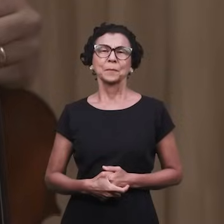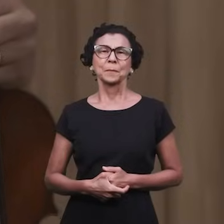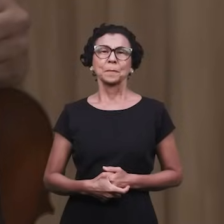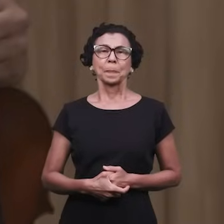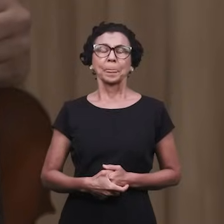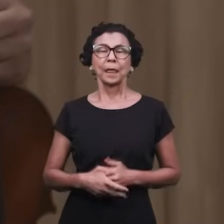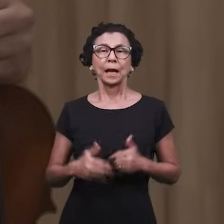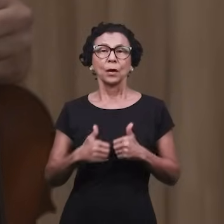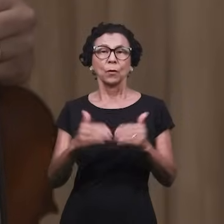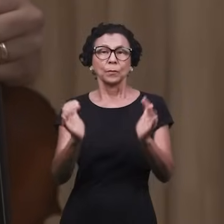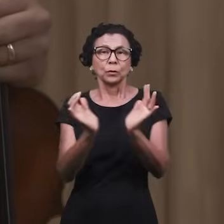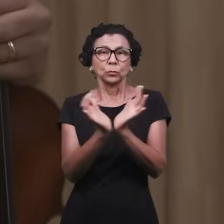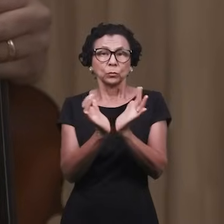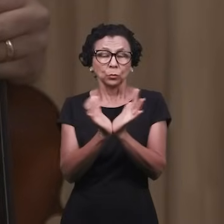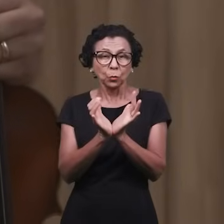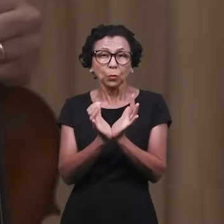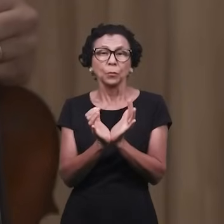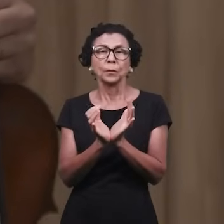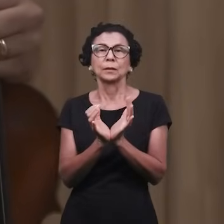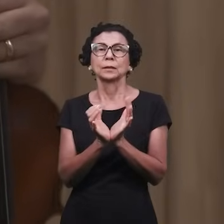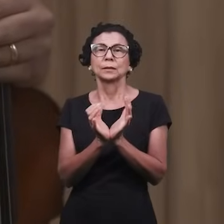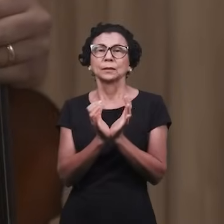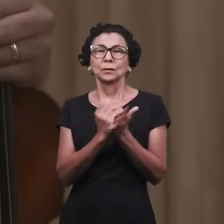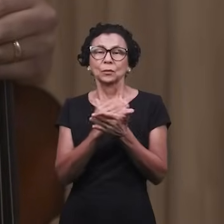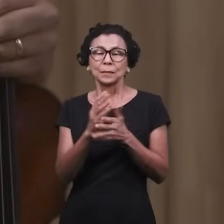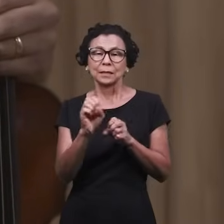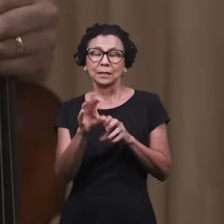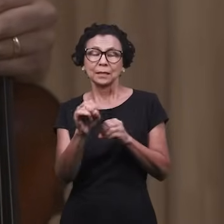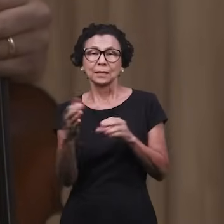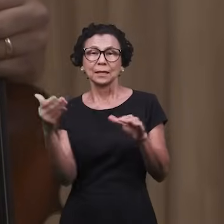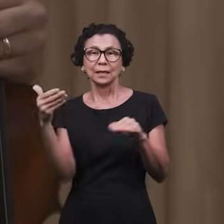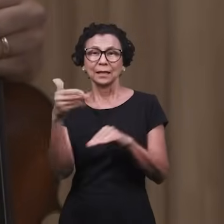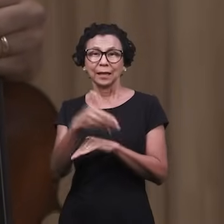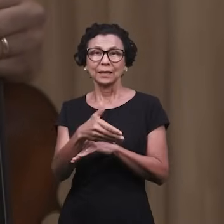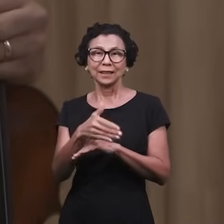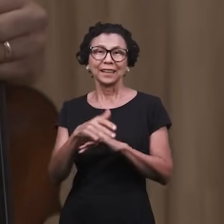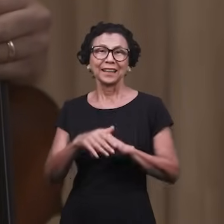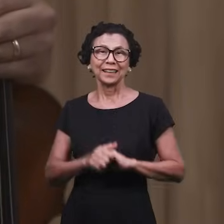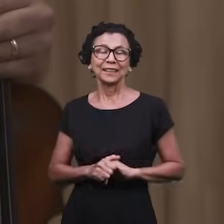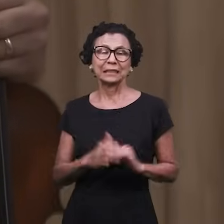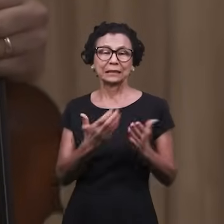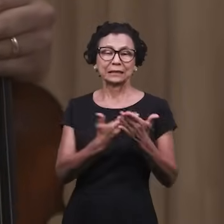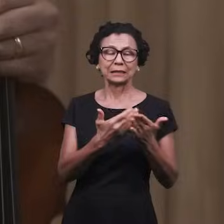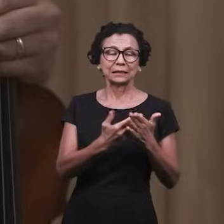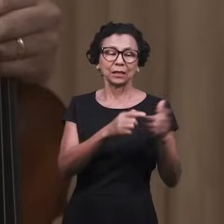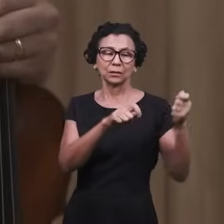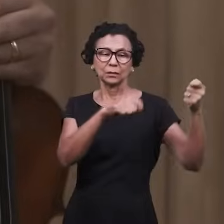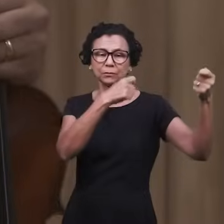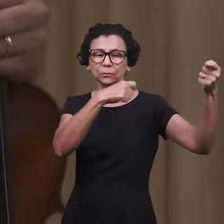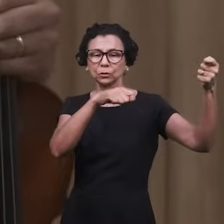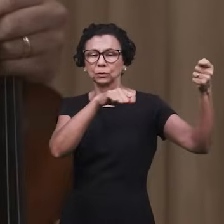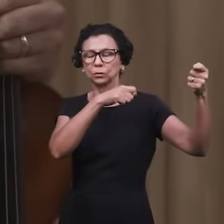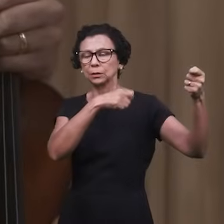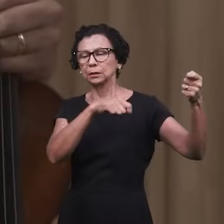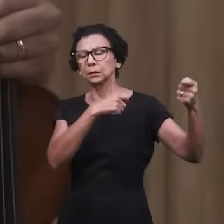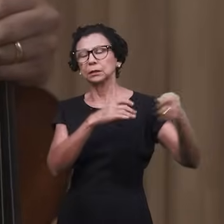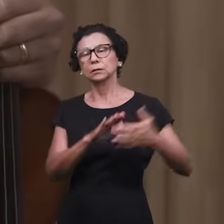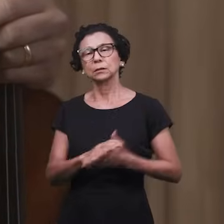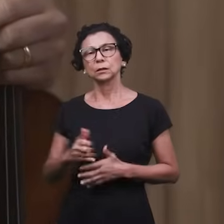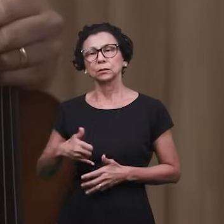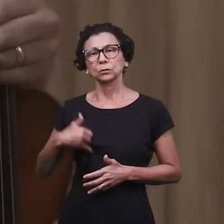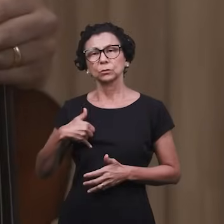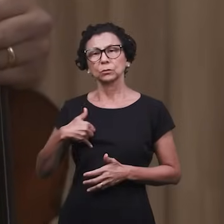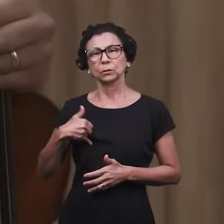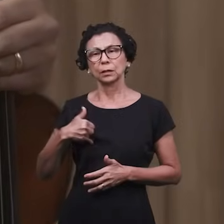na igreja, eu imediatamente dei aula, entrei nas aulas de violino e dali para frente, dos 12 anos em